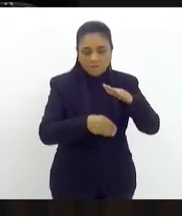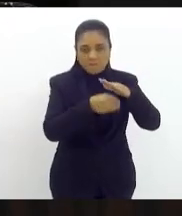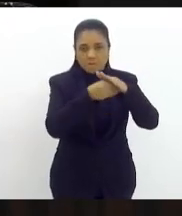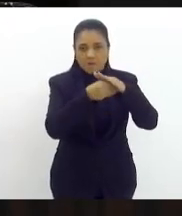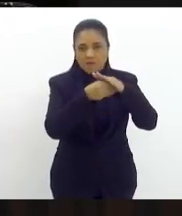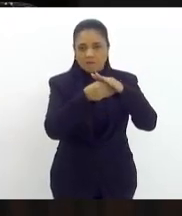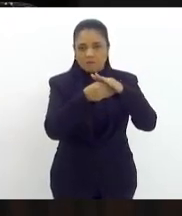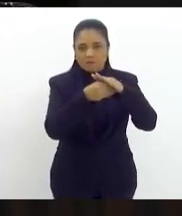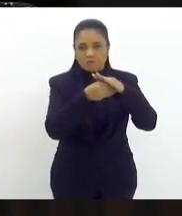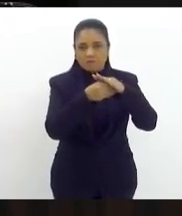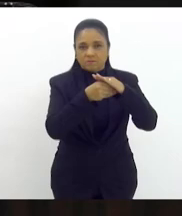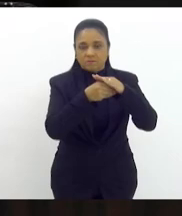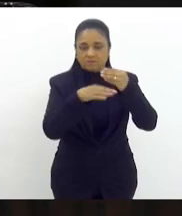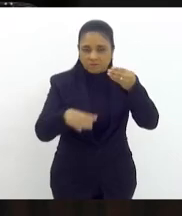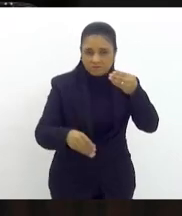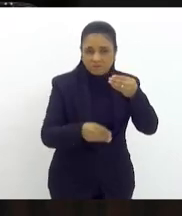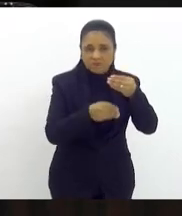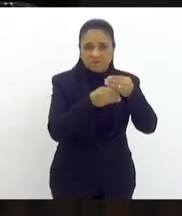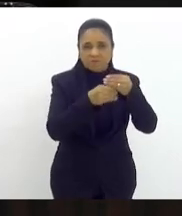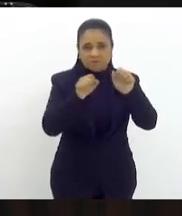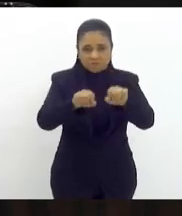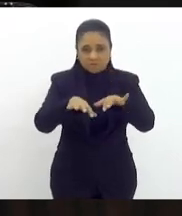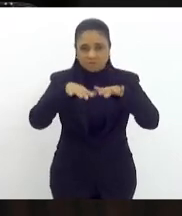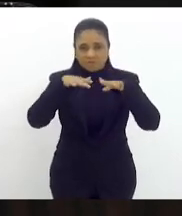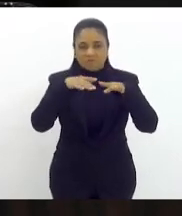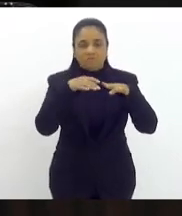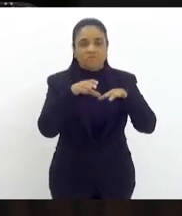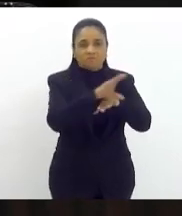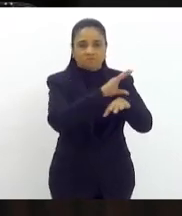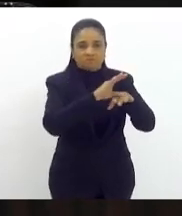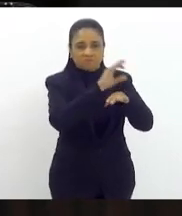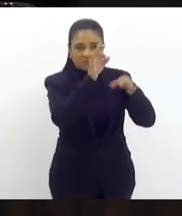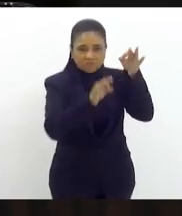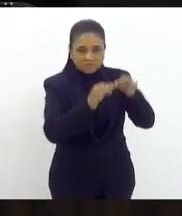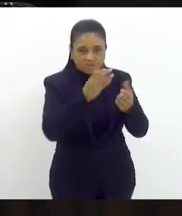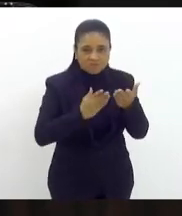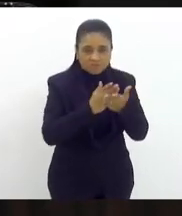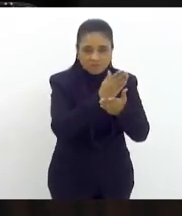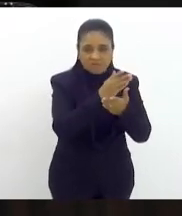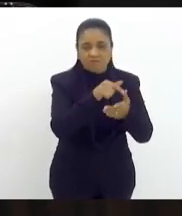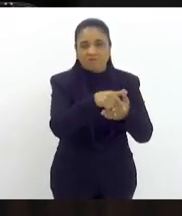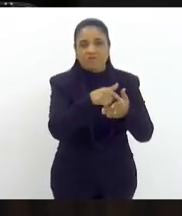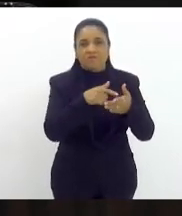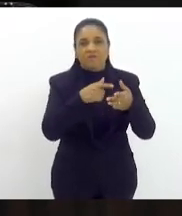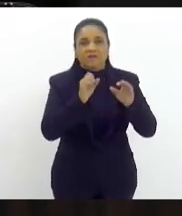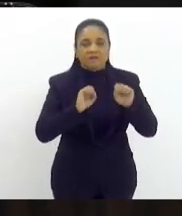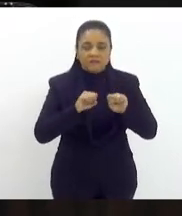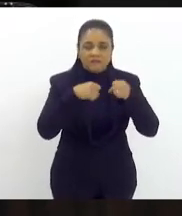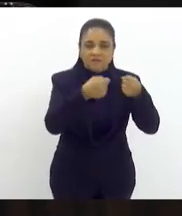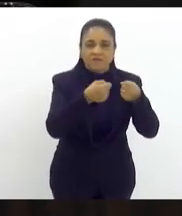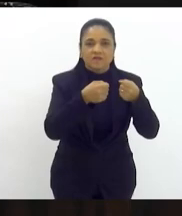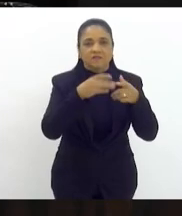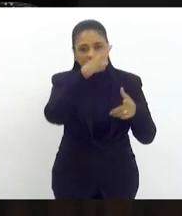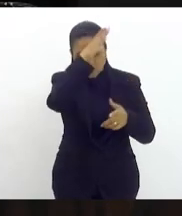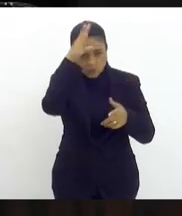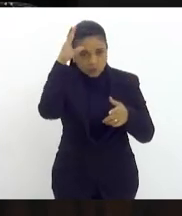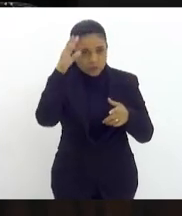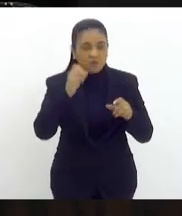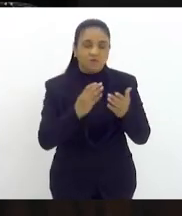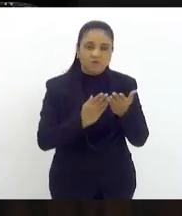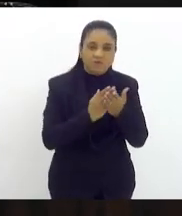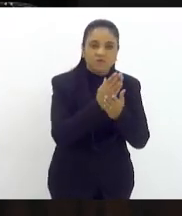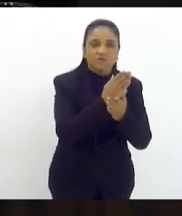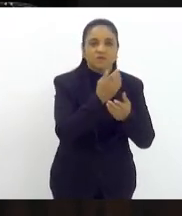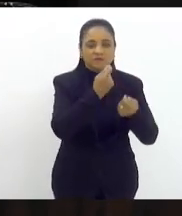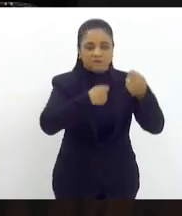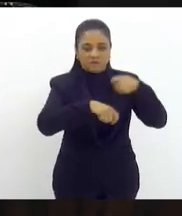às emendas de plenário, das comissões de Constituição e Justiça favorável, de defesa do consumidor favorável, de economia,